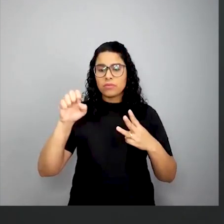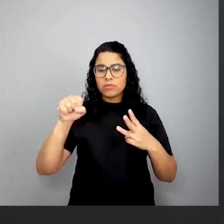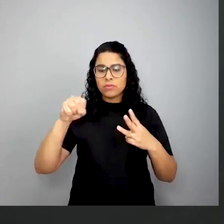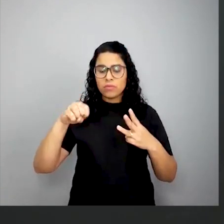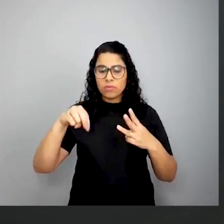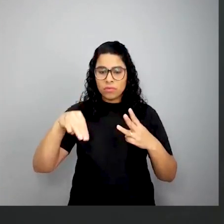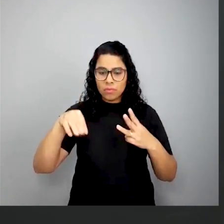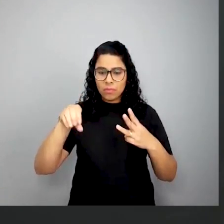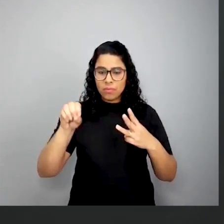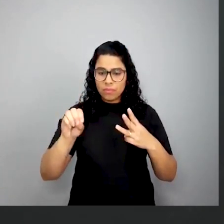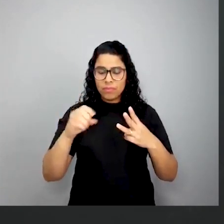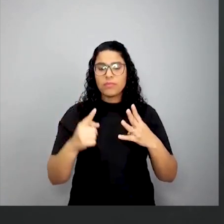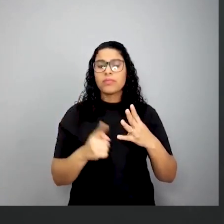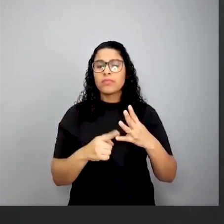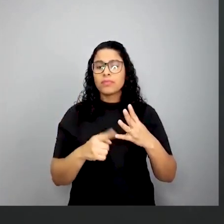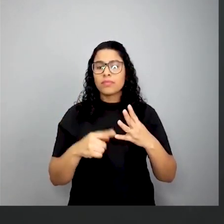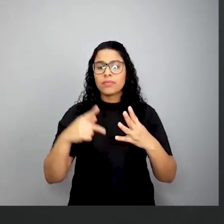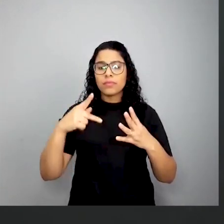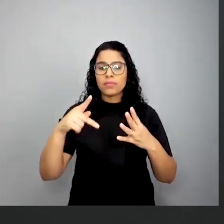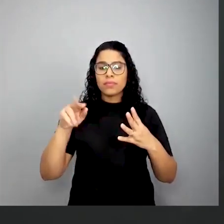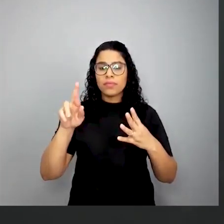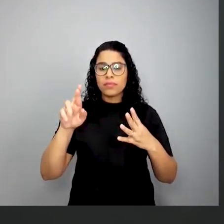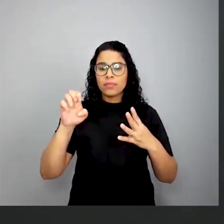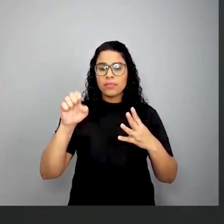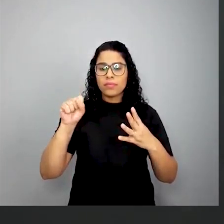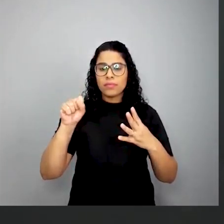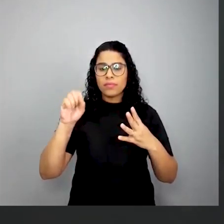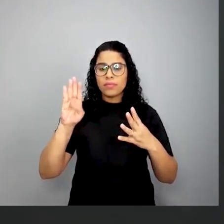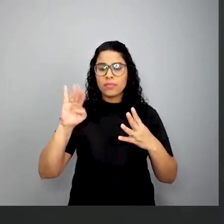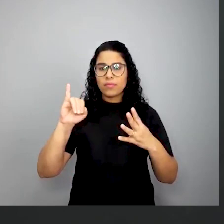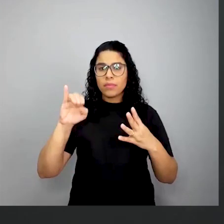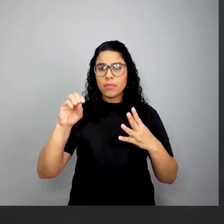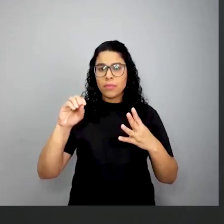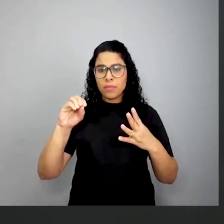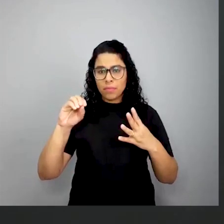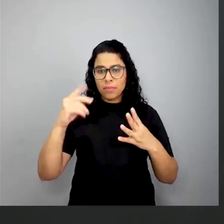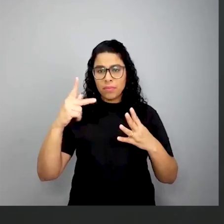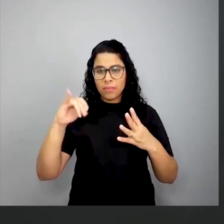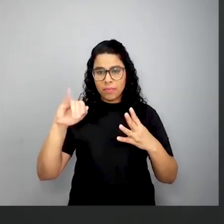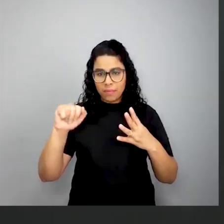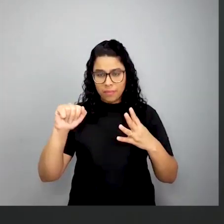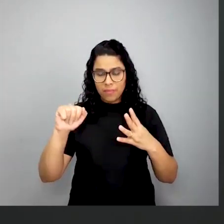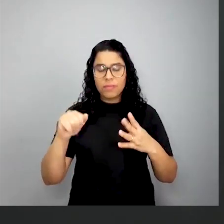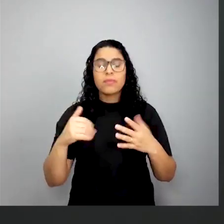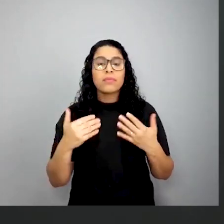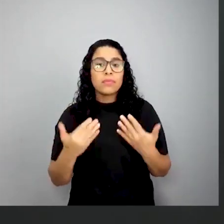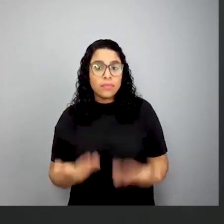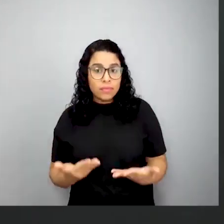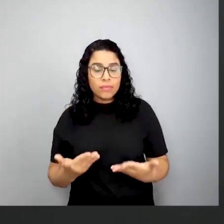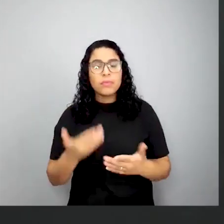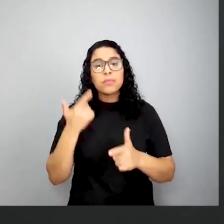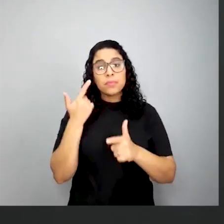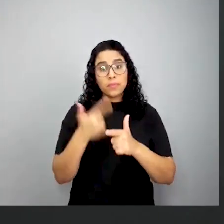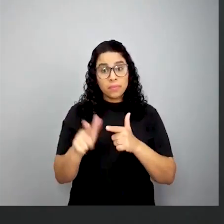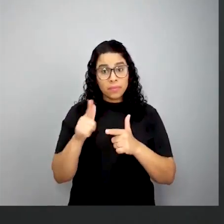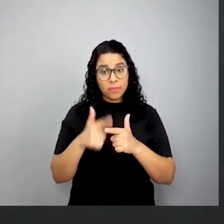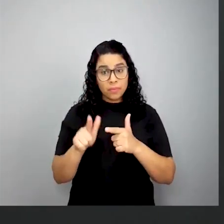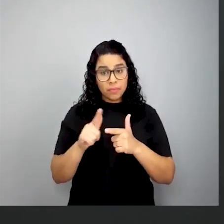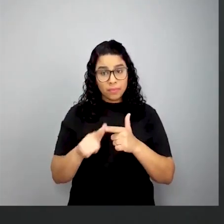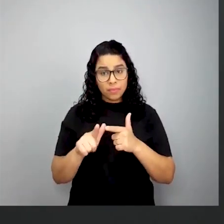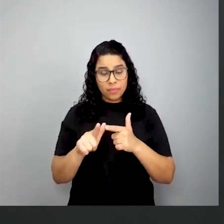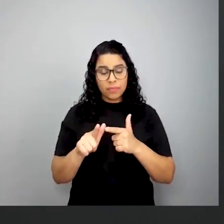vamos relembrar um pouquinho de como funciona o olho para você entender que problema é esse. Nosso olho, ele é formado, ele tem aquele